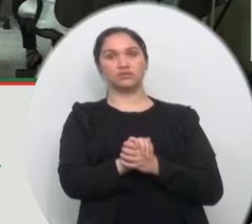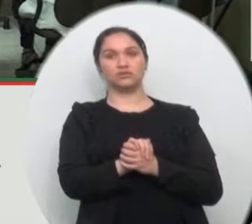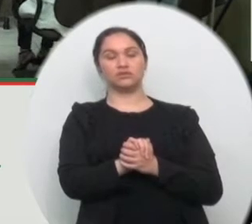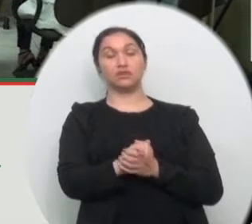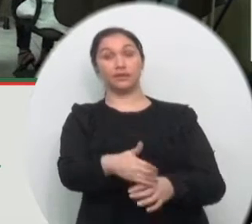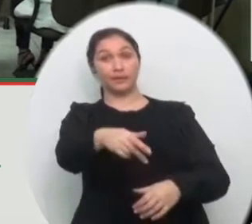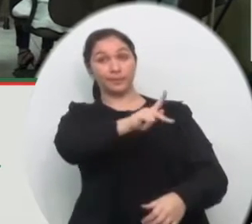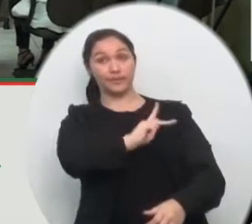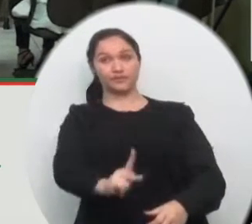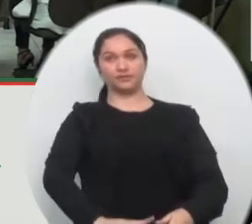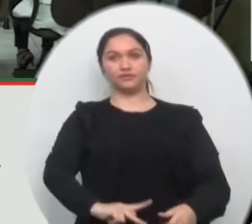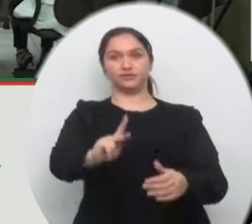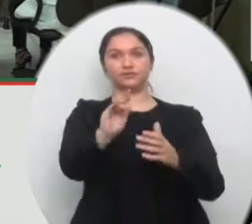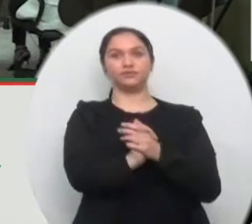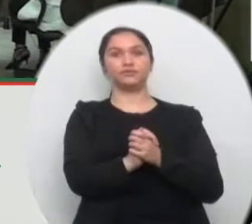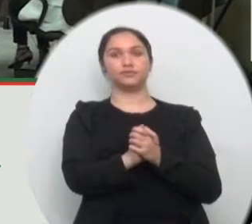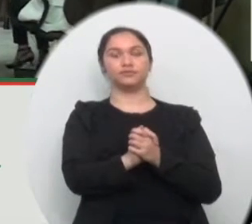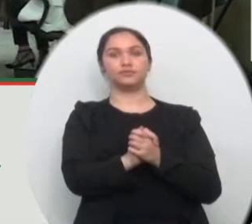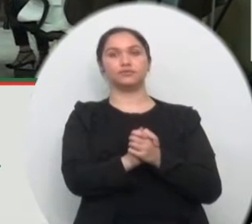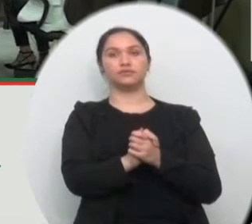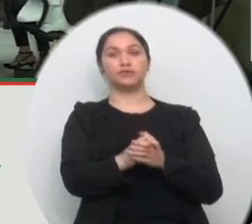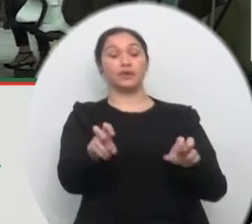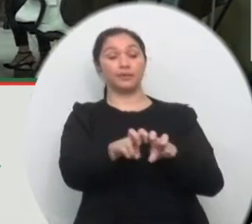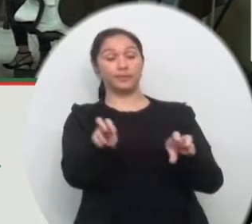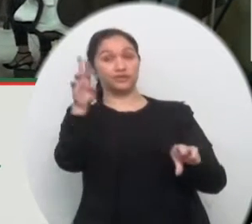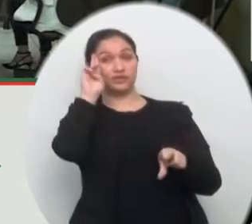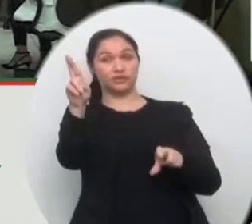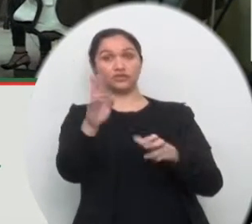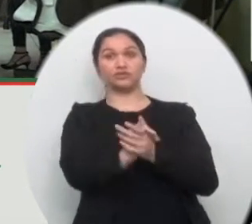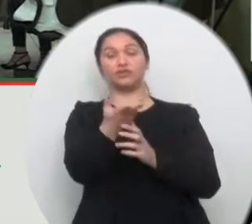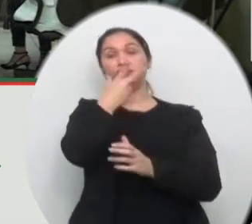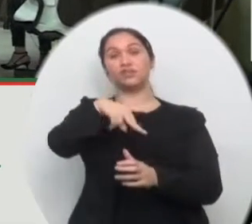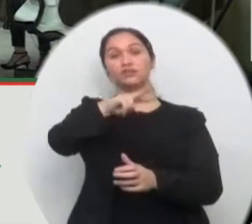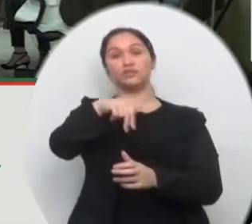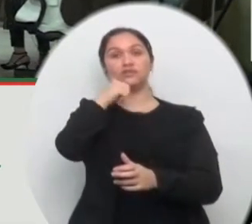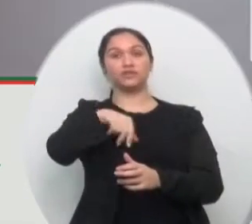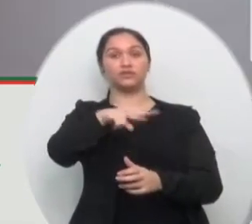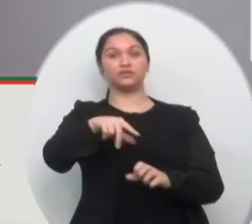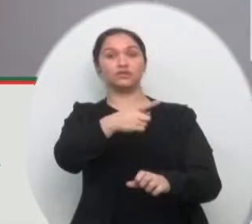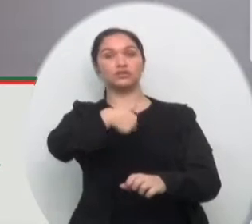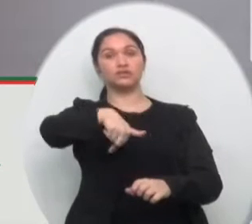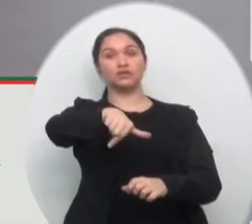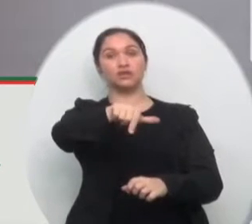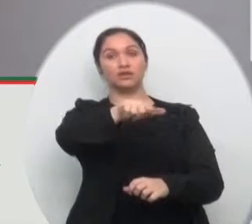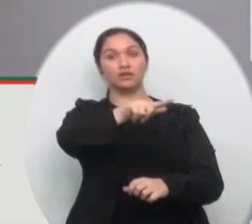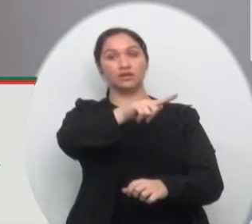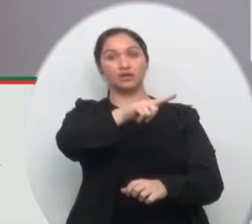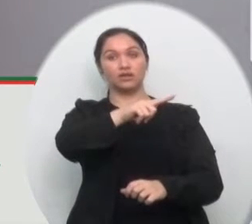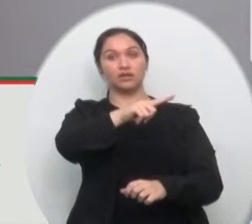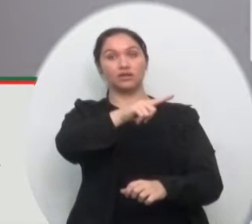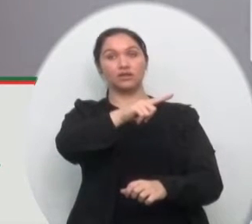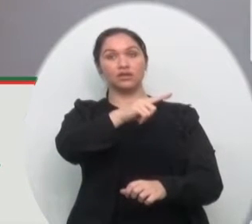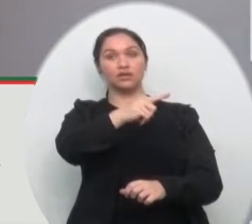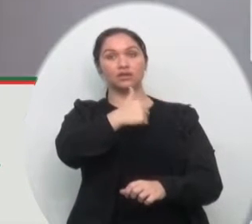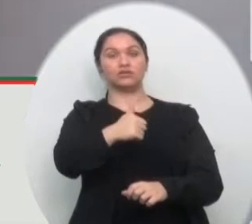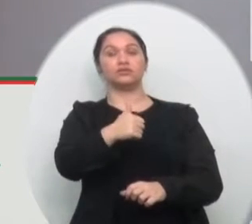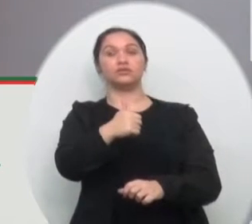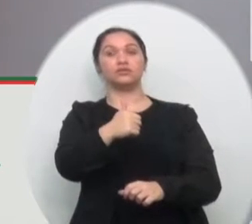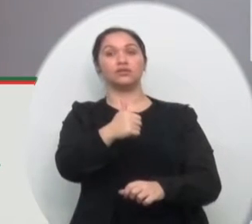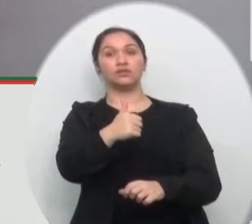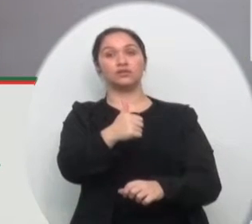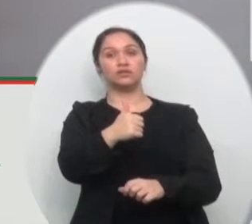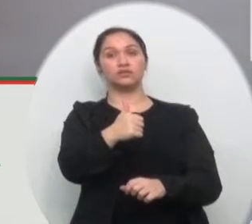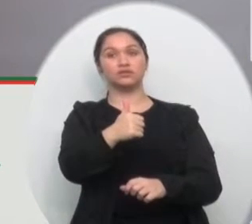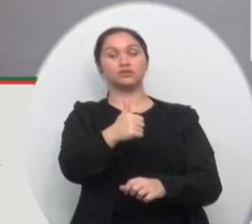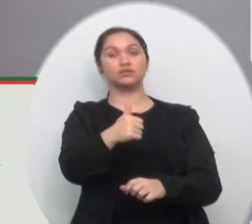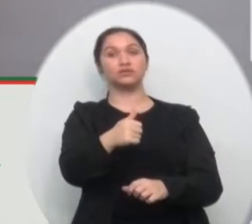Senhor presidente, membros da mesa, vereadores, vereadoras, nossos convidados aí, eu cedi